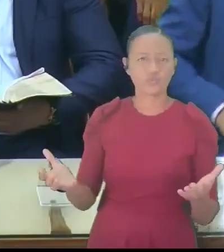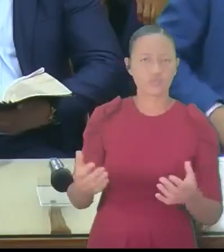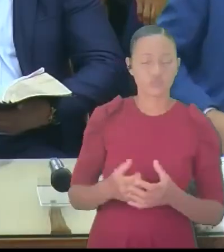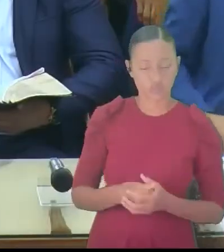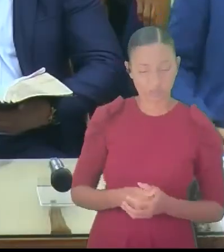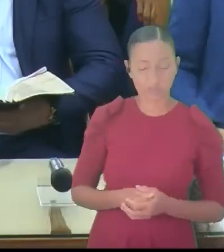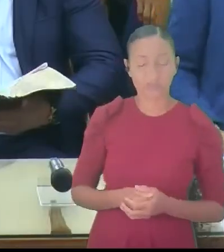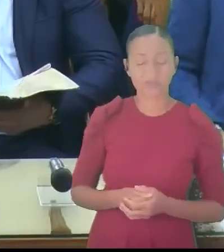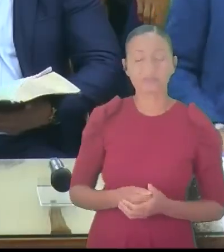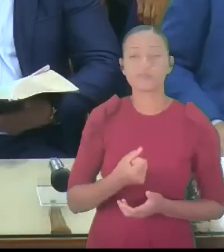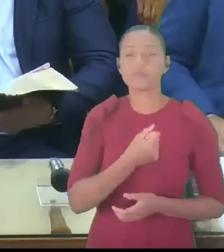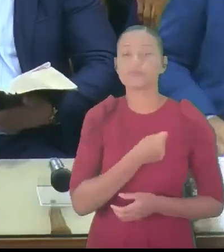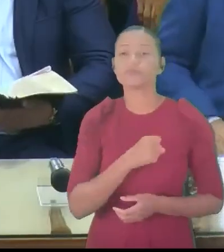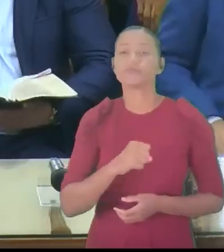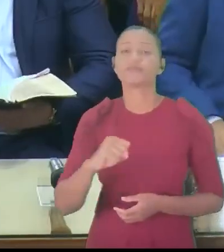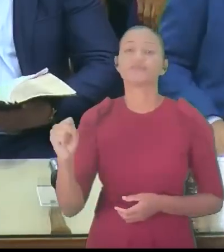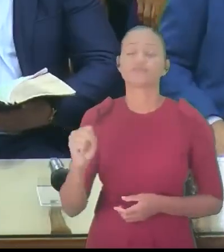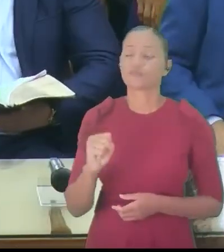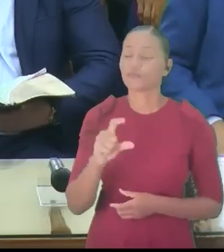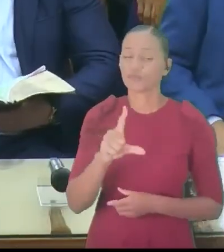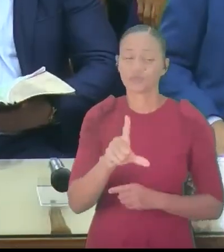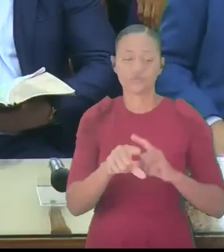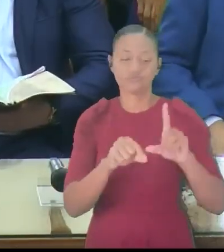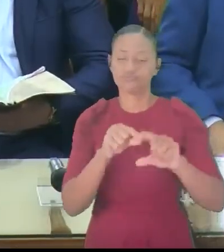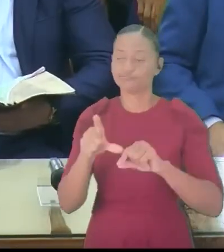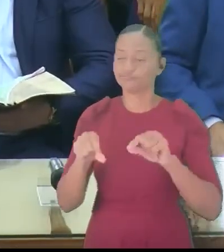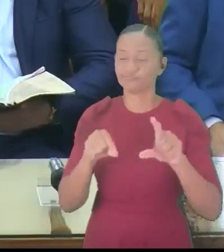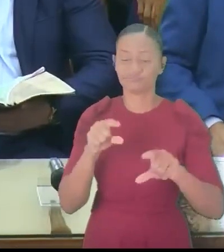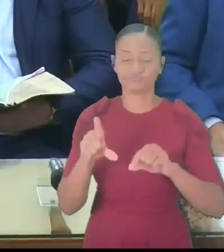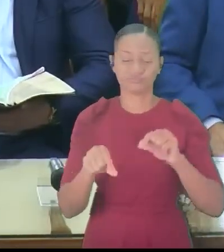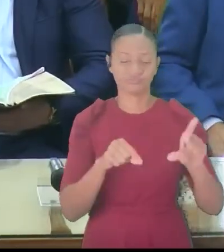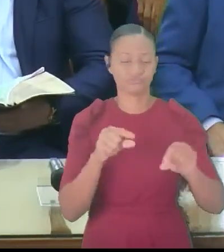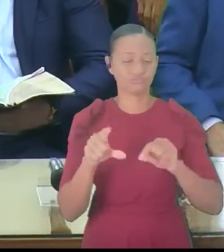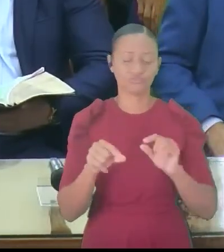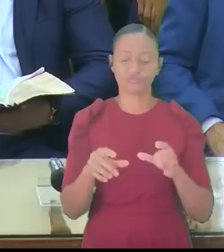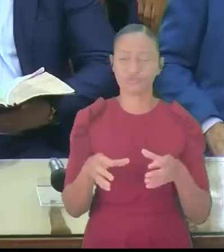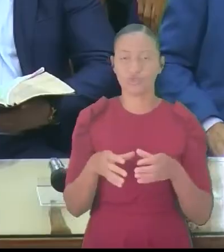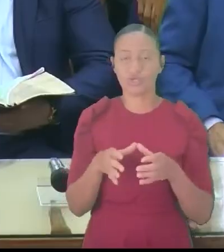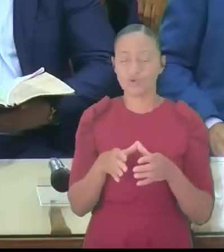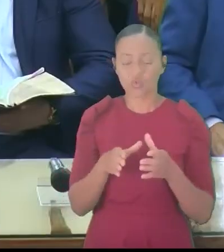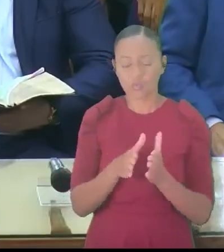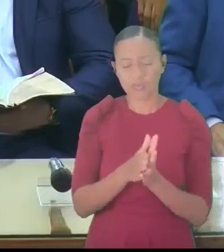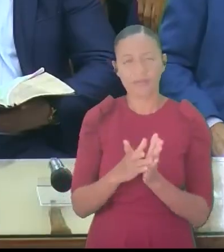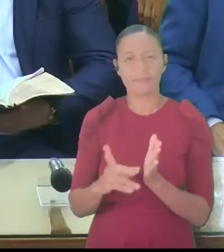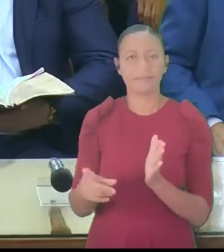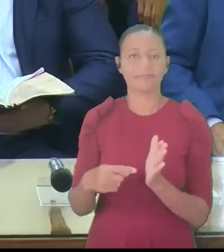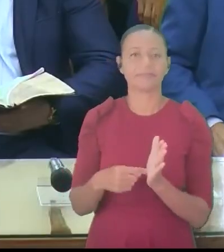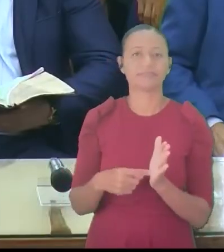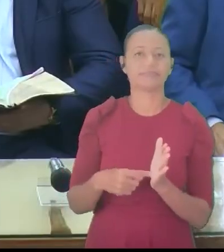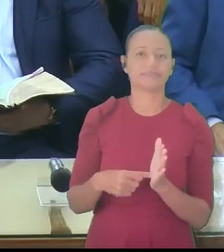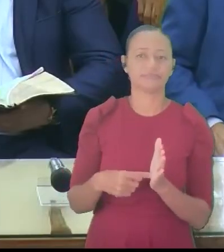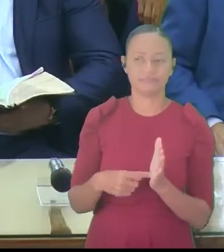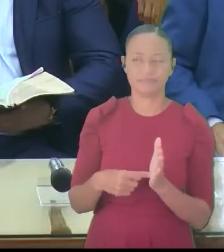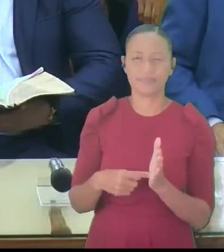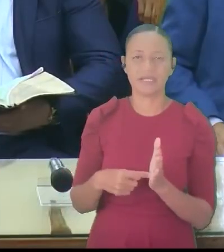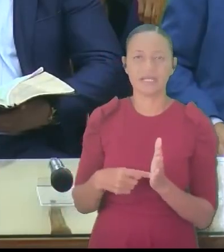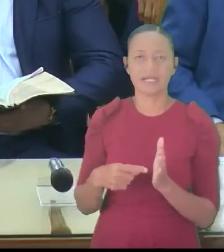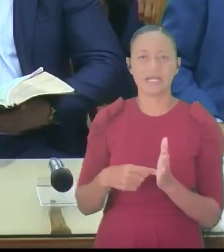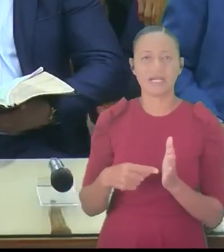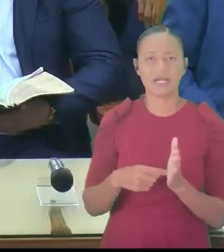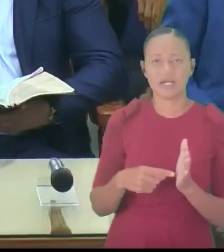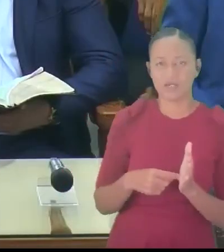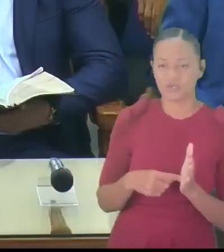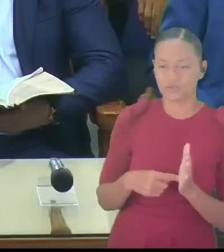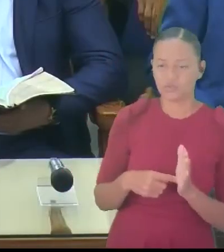saduceus, eles eram seletistas da Bíblia. O que é seletistas? Não é seletista de quem dá do Código